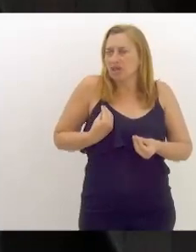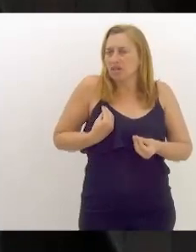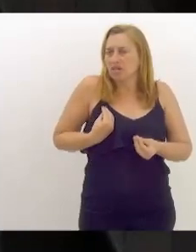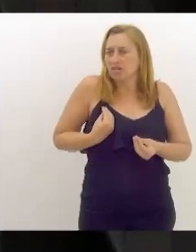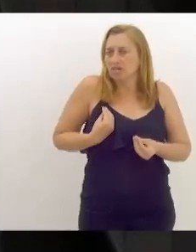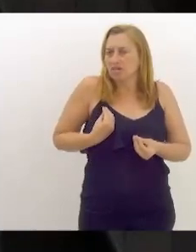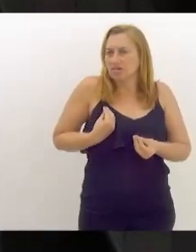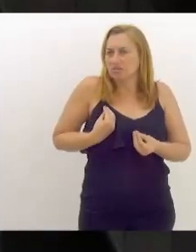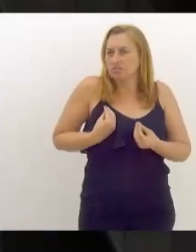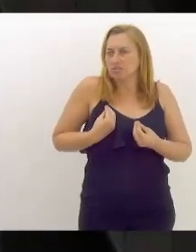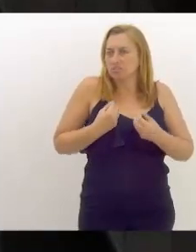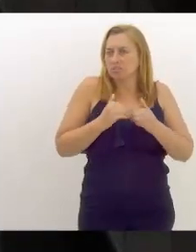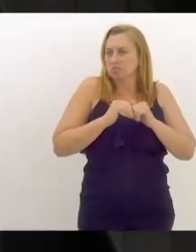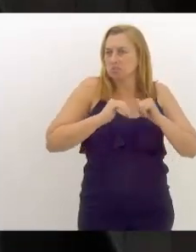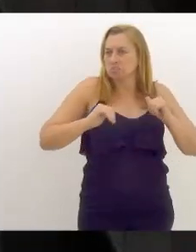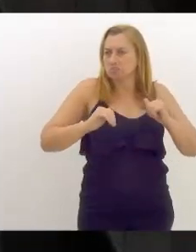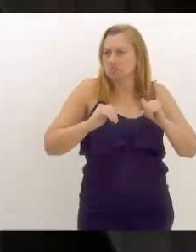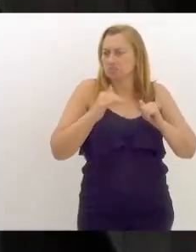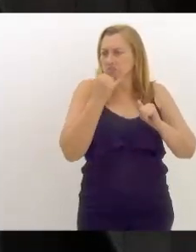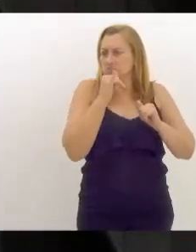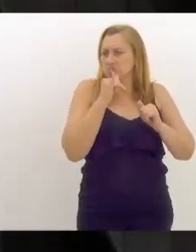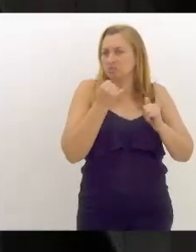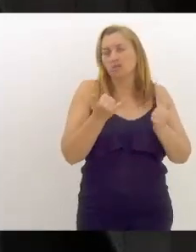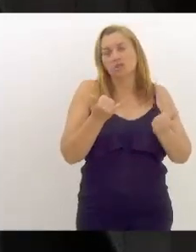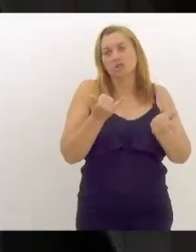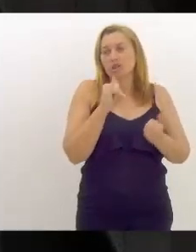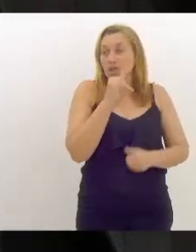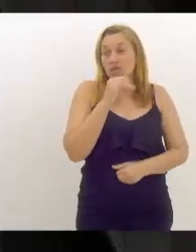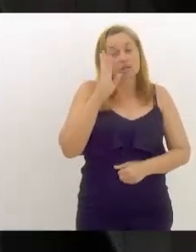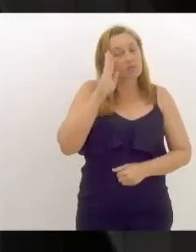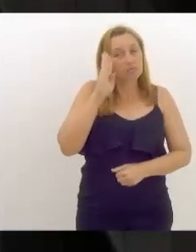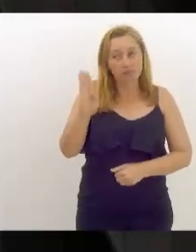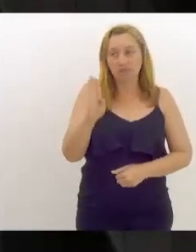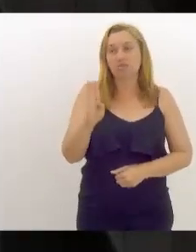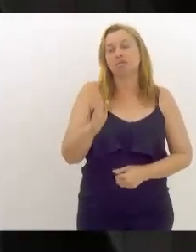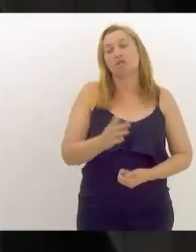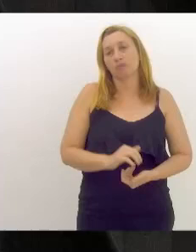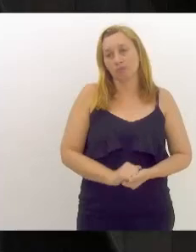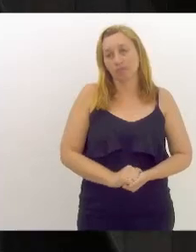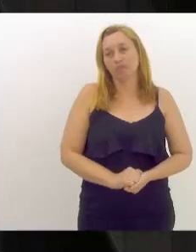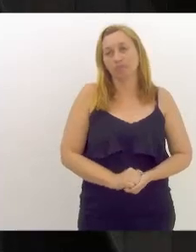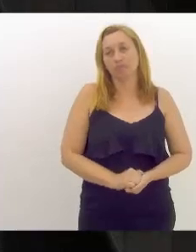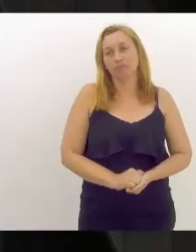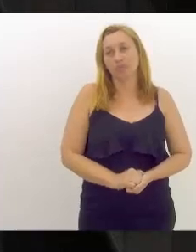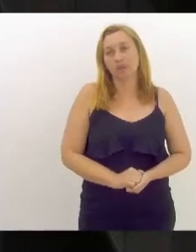bem essencial. A gente pode concordar ou não pode concordar, mas é bem essencial.